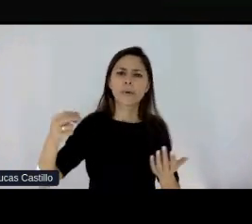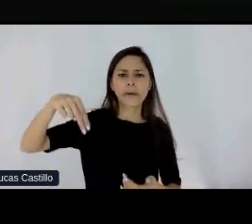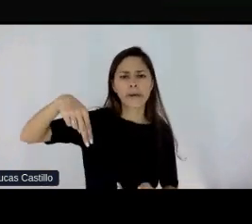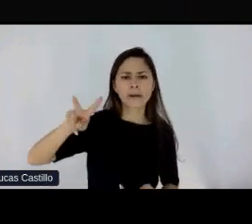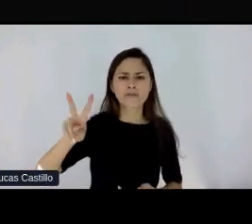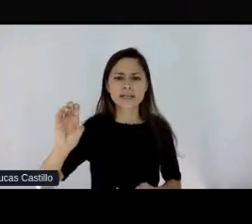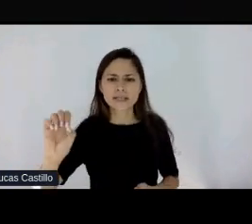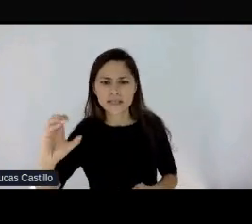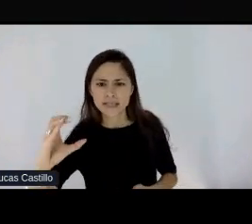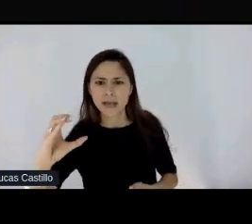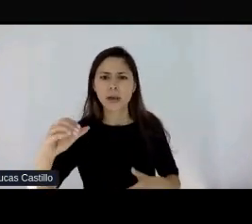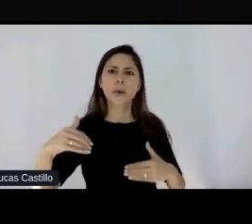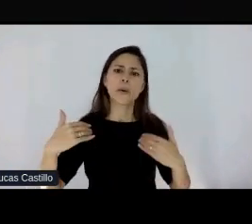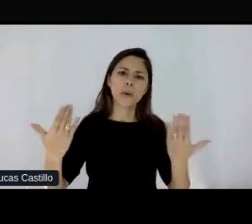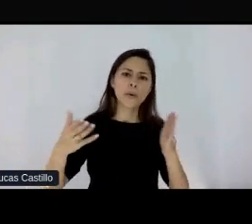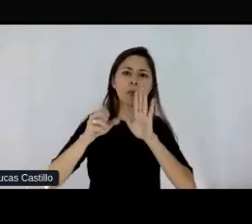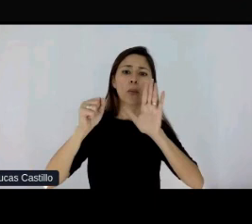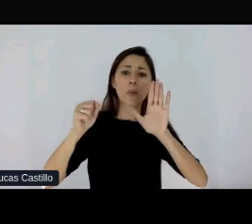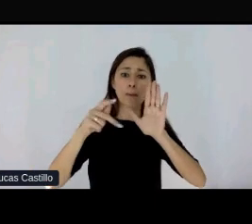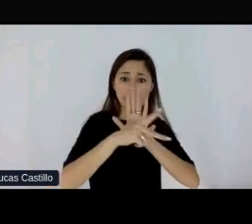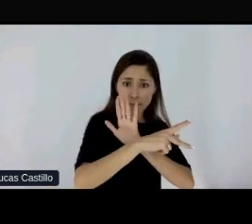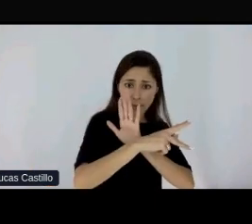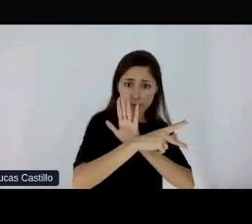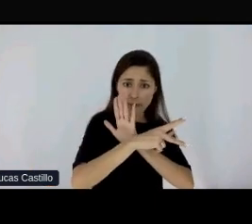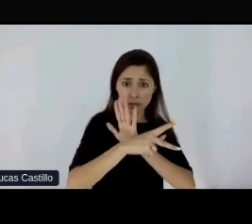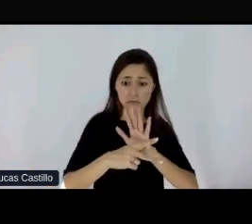ou um sistema para provar